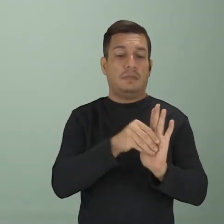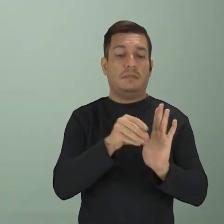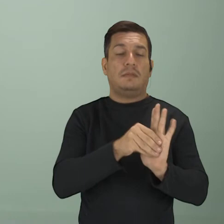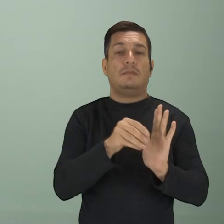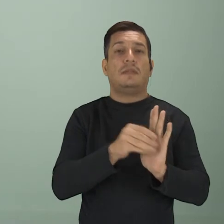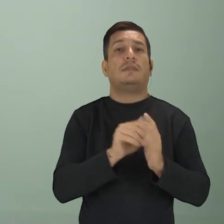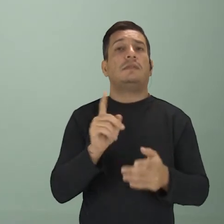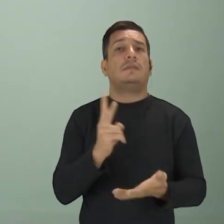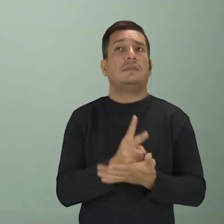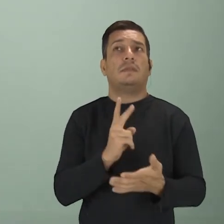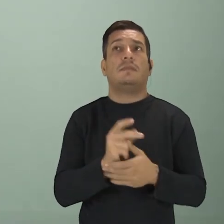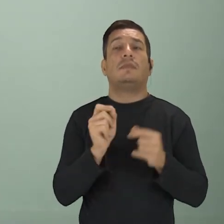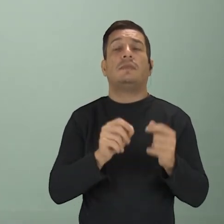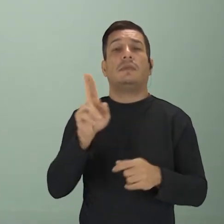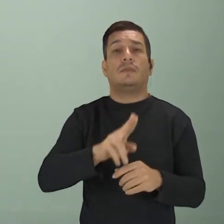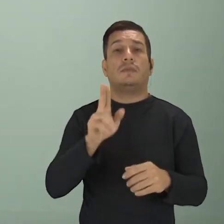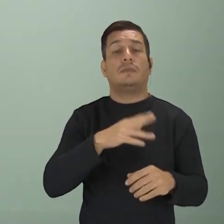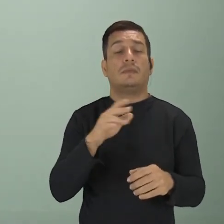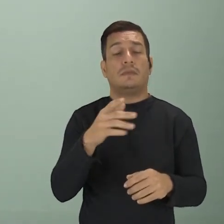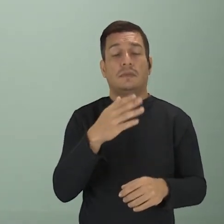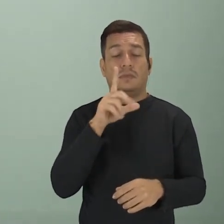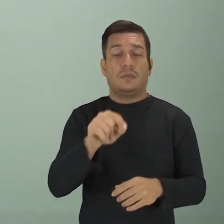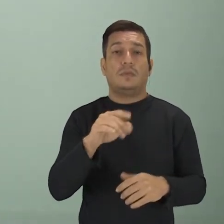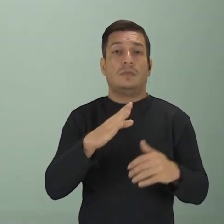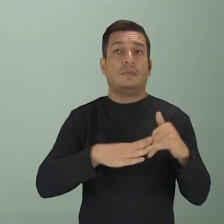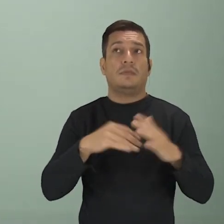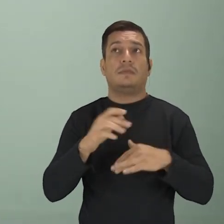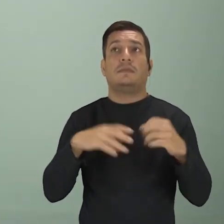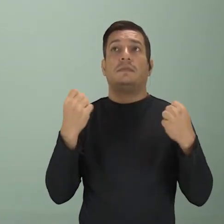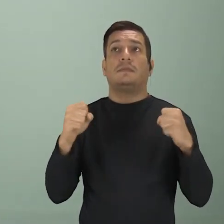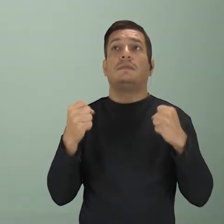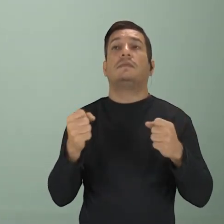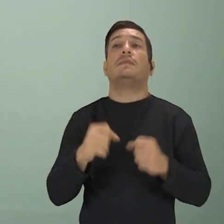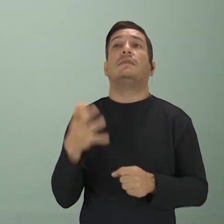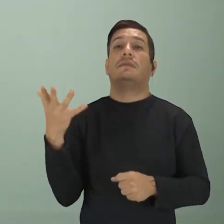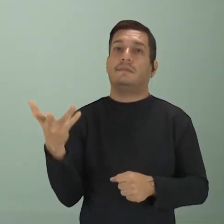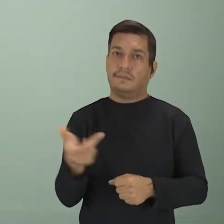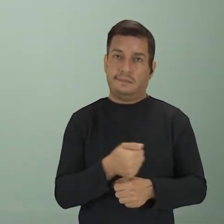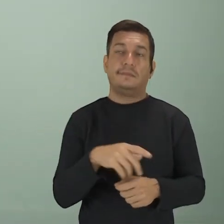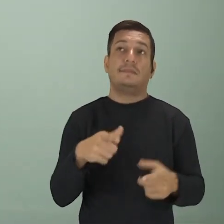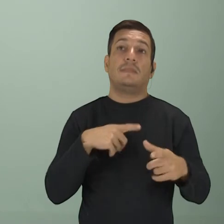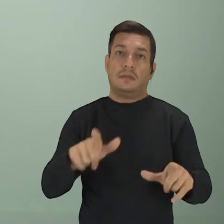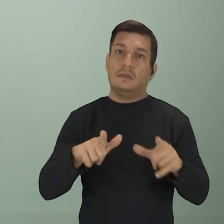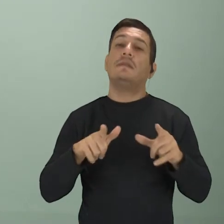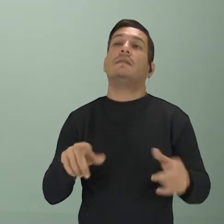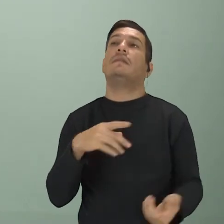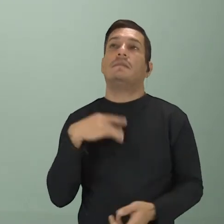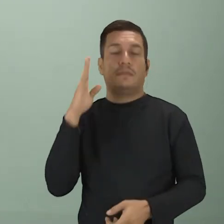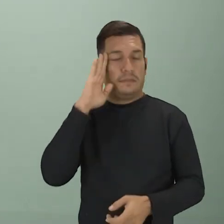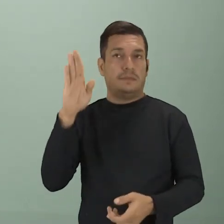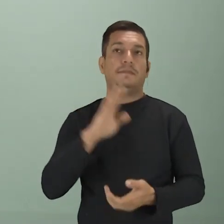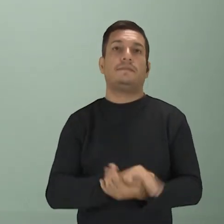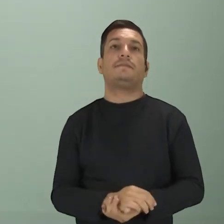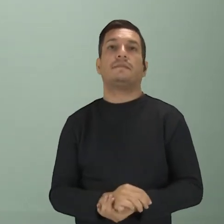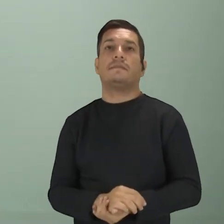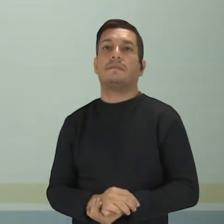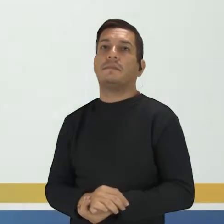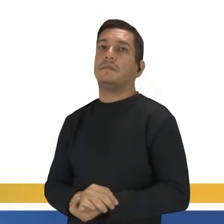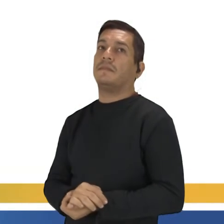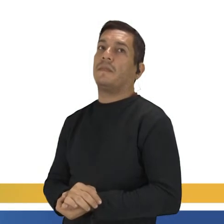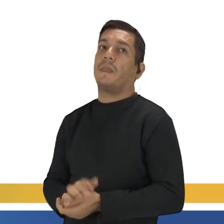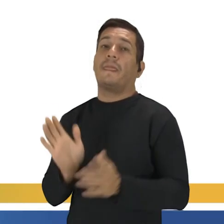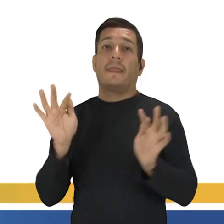treino, além de oferecer segurança durante a execução dos movimentos respeitando os princípios. Evitem copiar aquilo